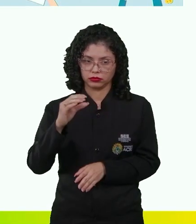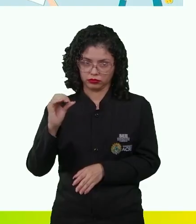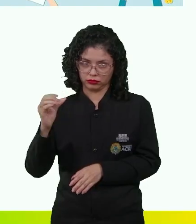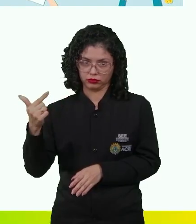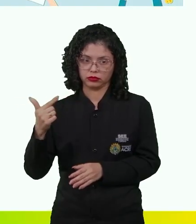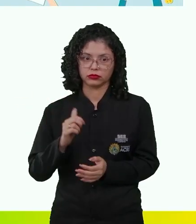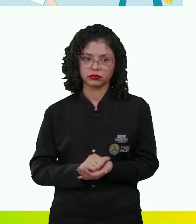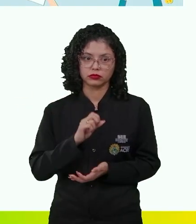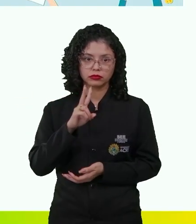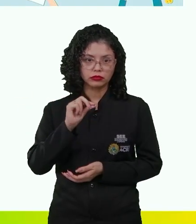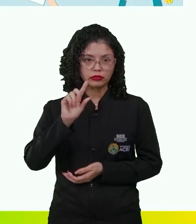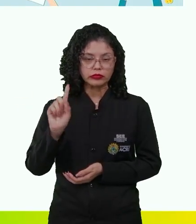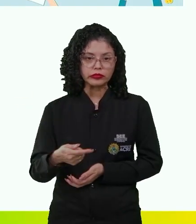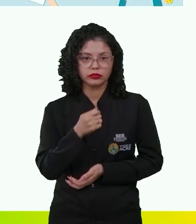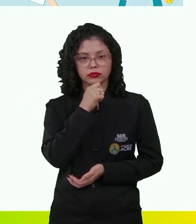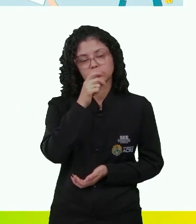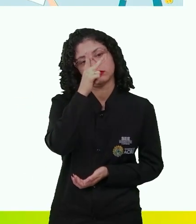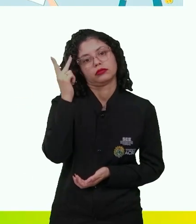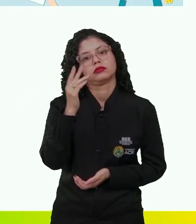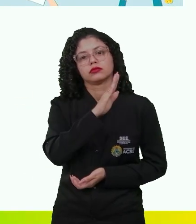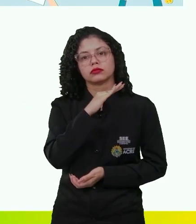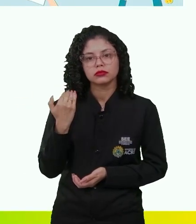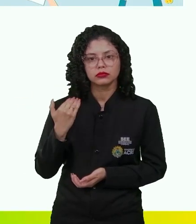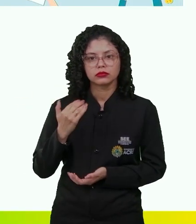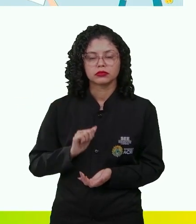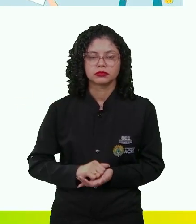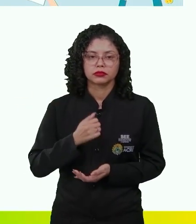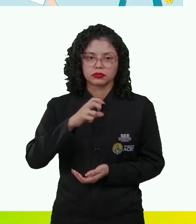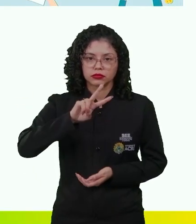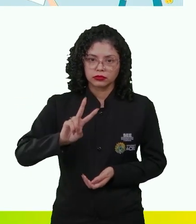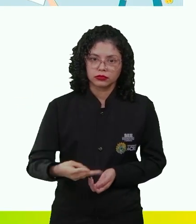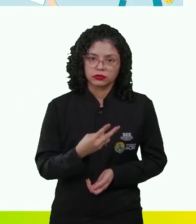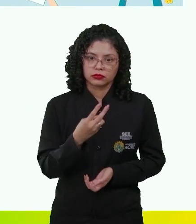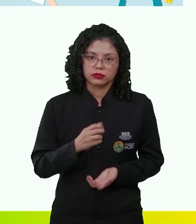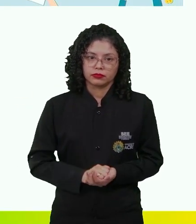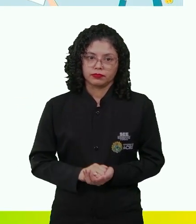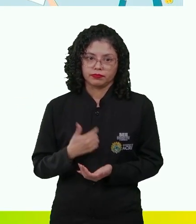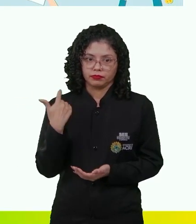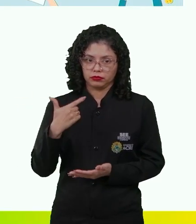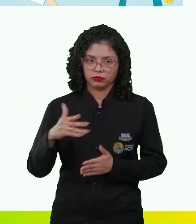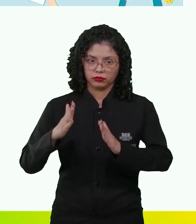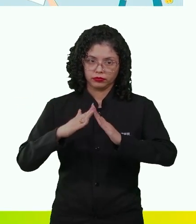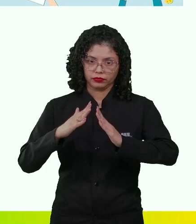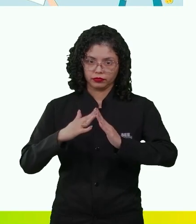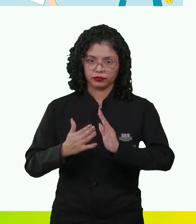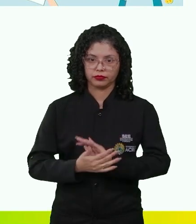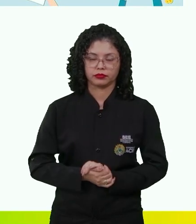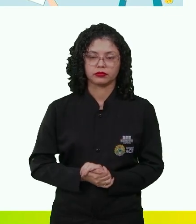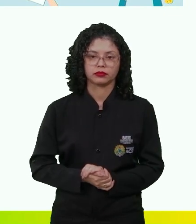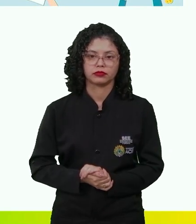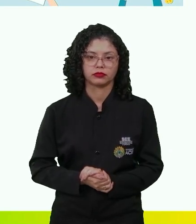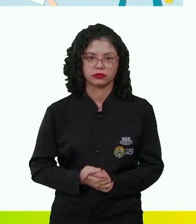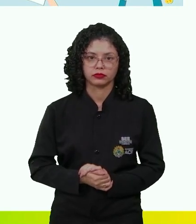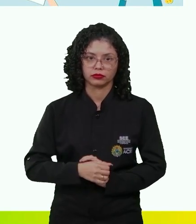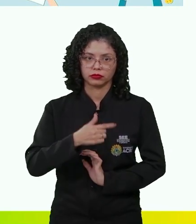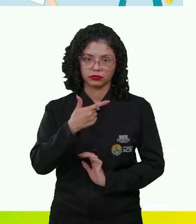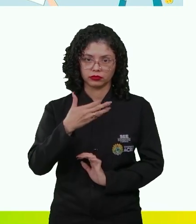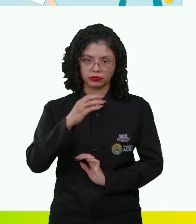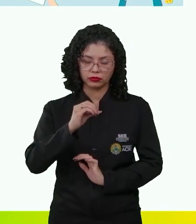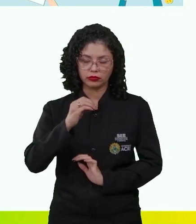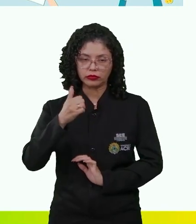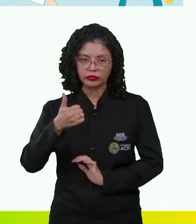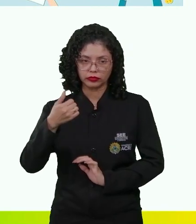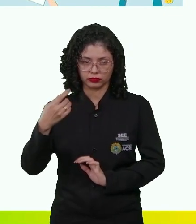Mais de 50 mil pessoas morreram. 2 milhões ficaram desabrigadas. Em 2014, o